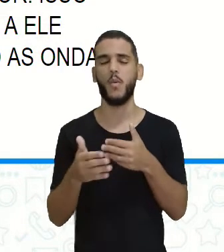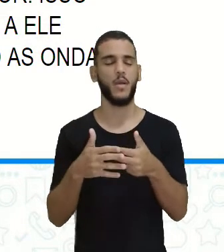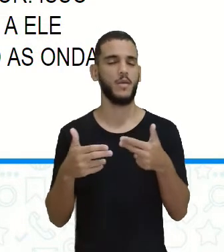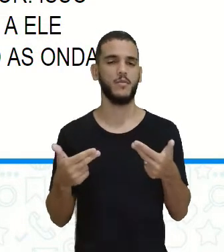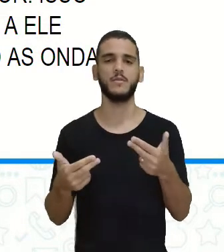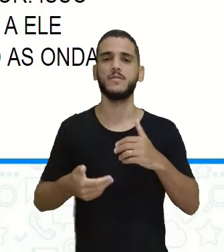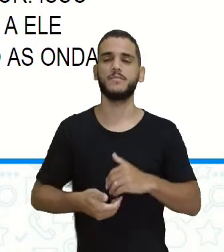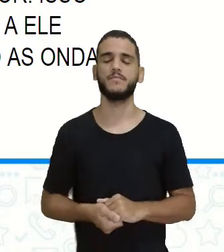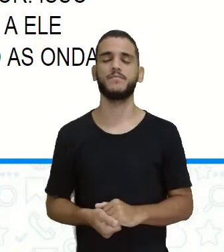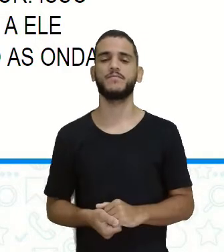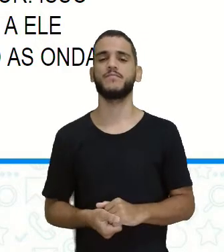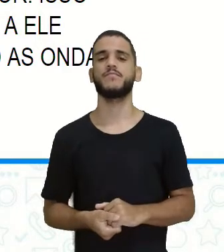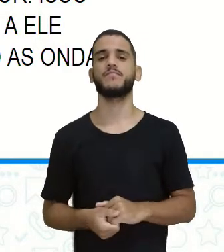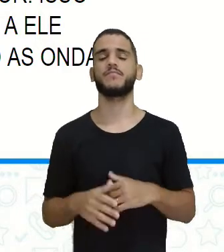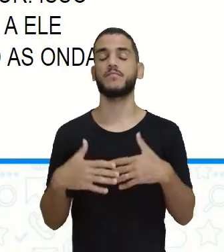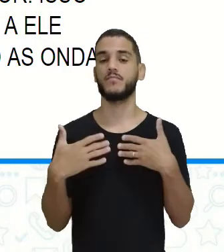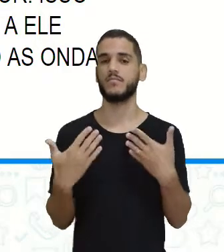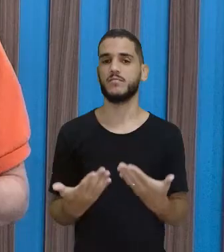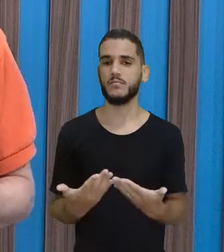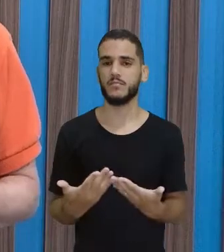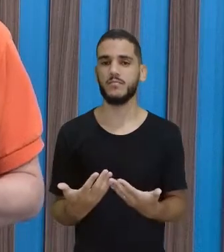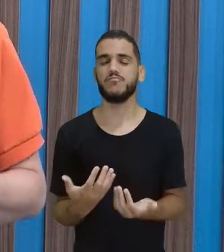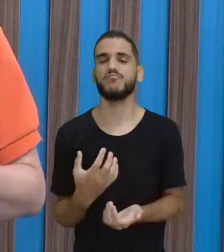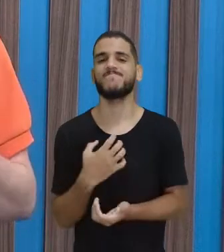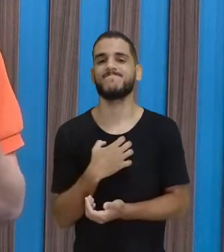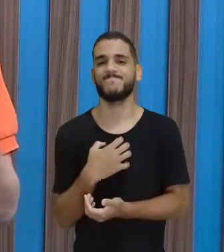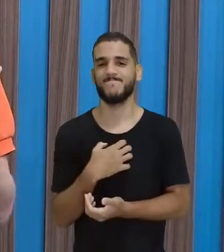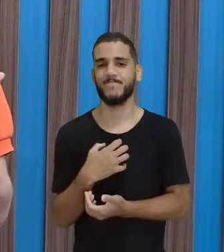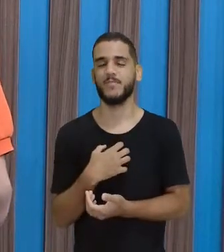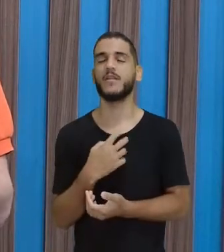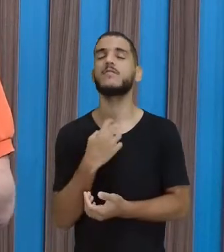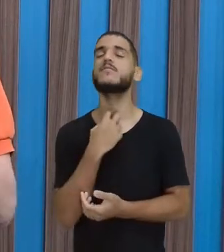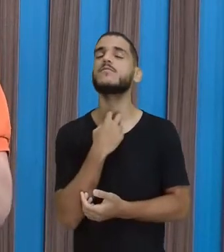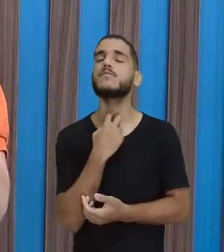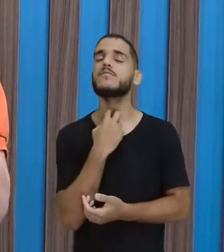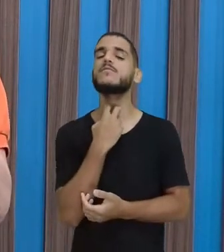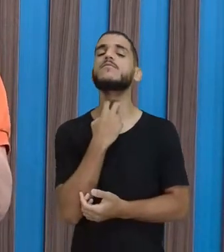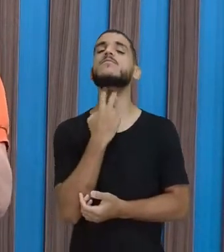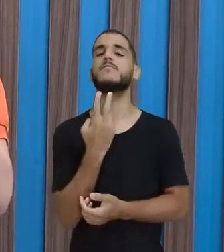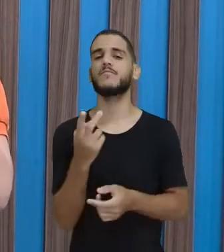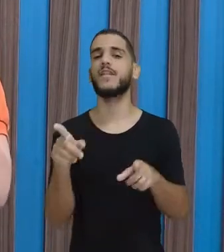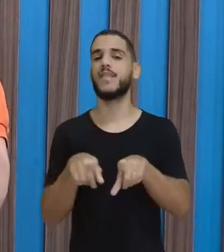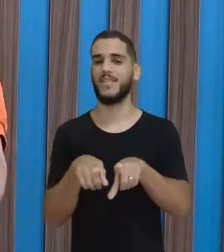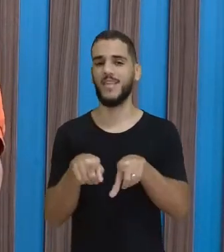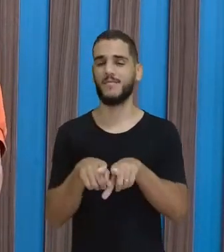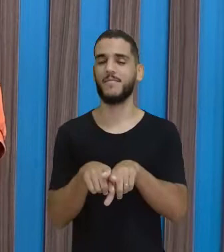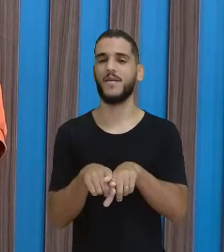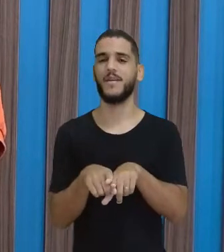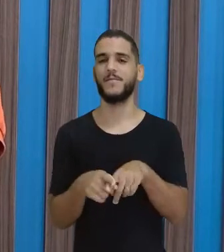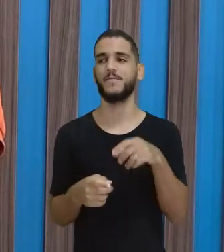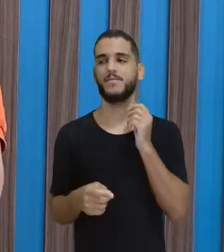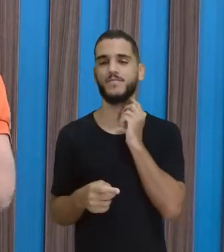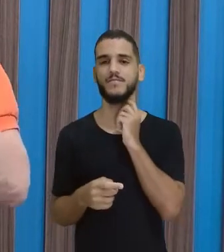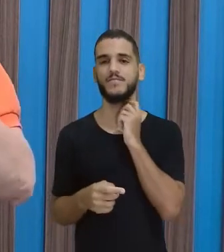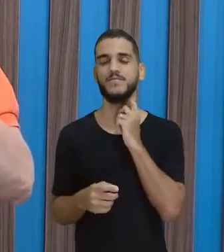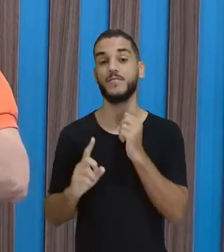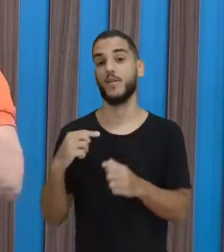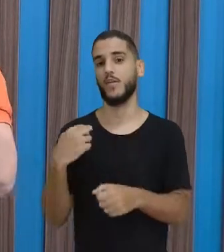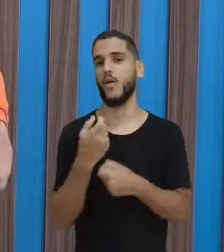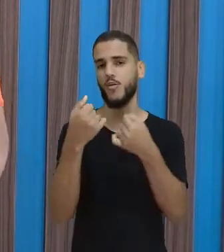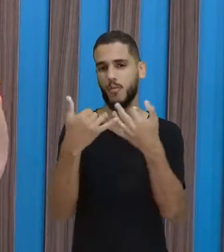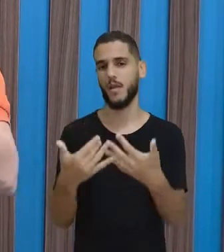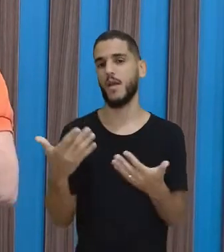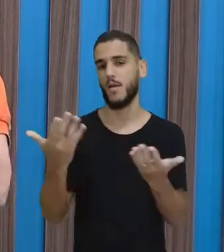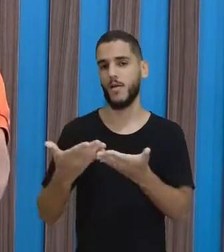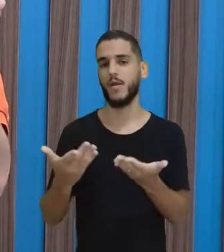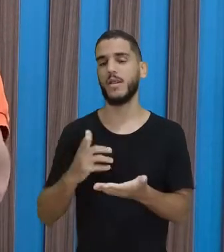for, tá? Então, se vibrou, as nossas pregas vocais vibram também, quando eu estou falando aqui agora, está acontecendo